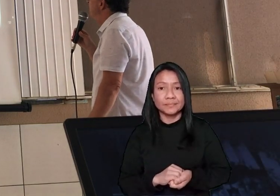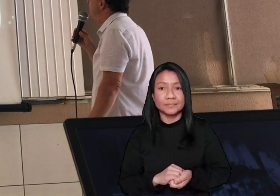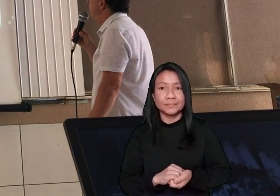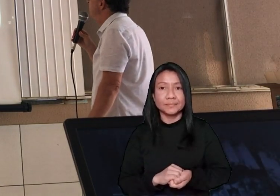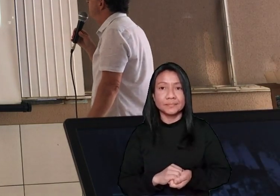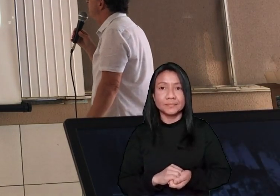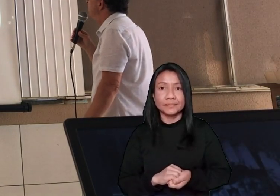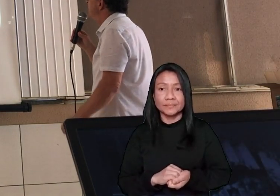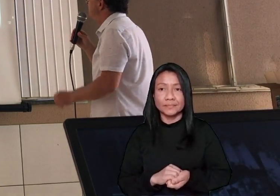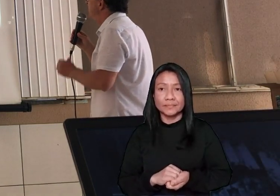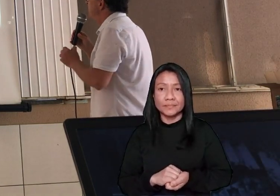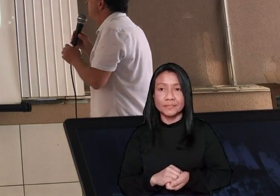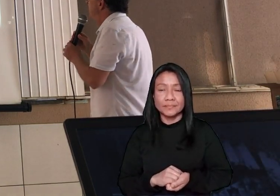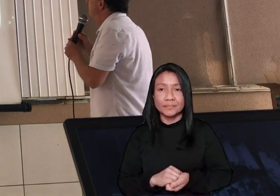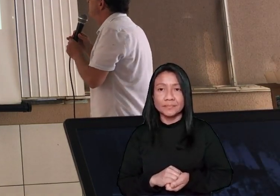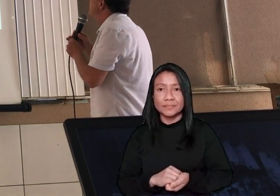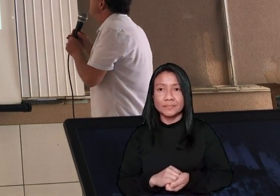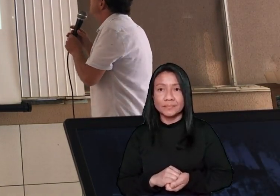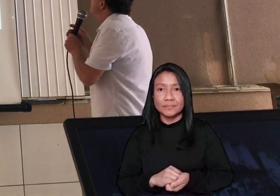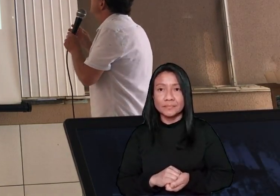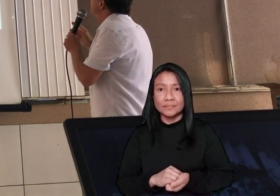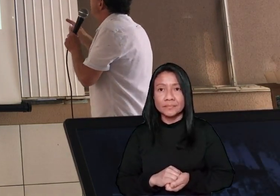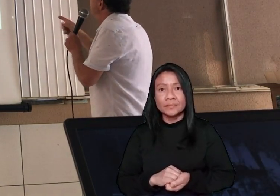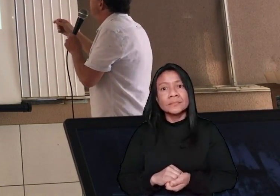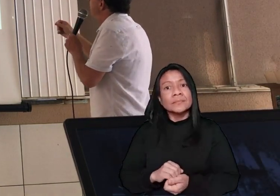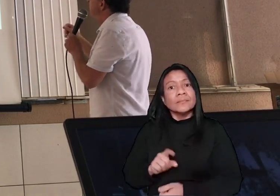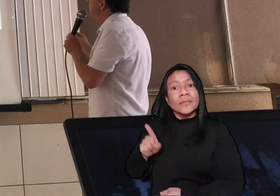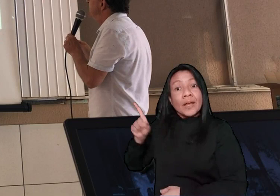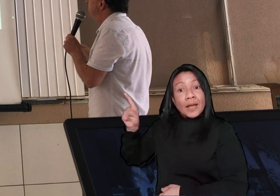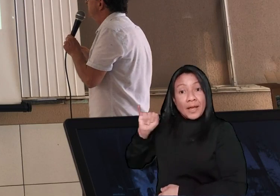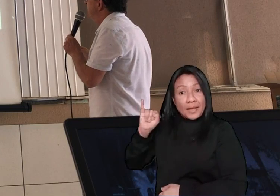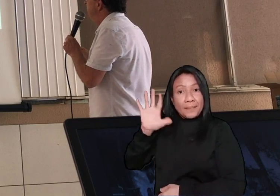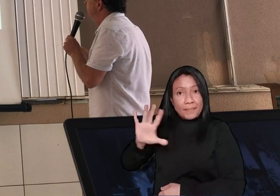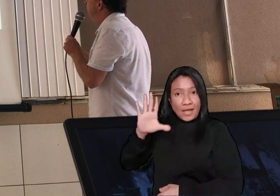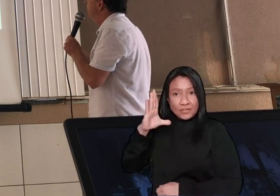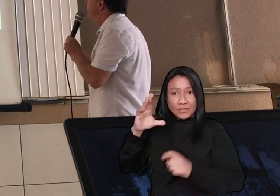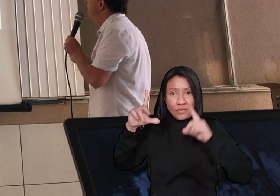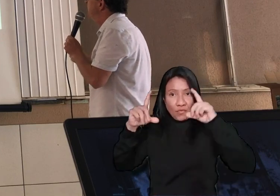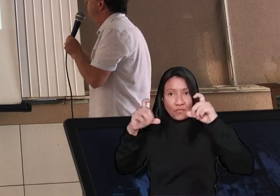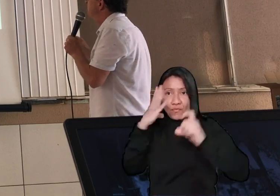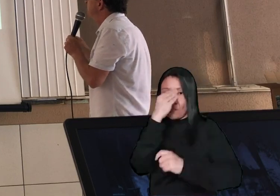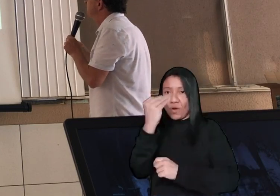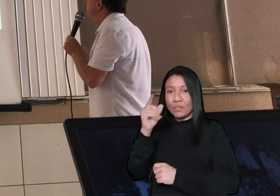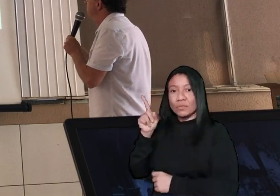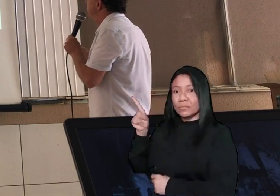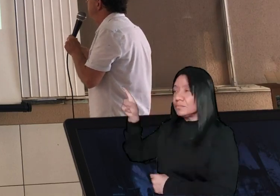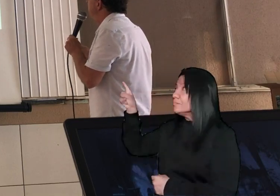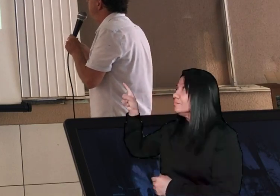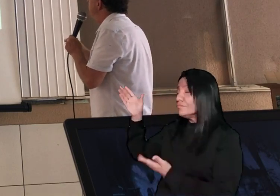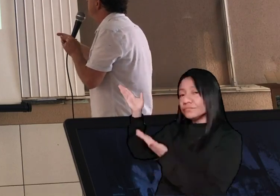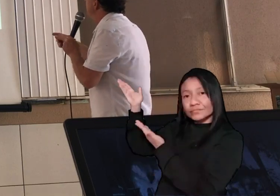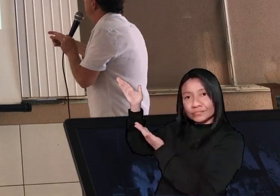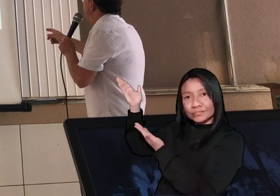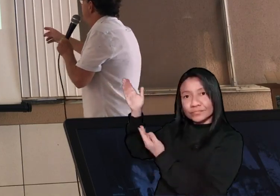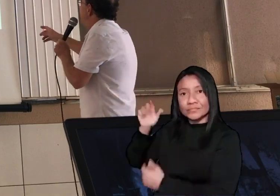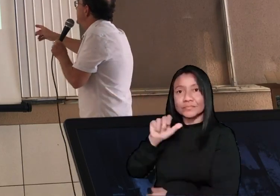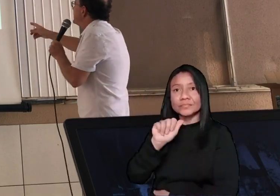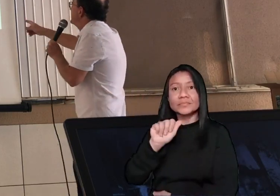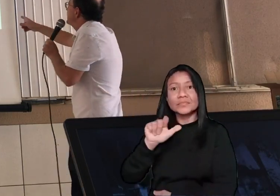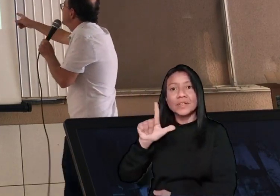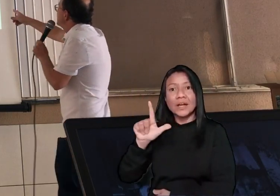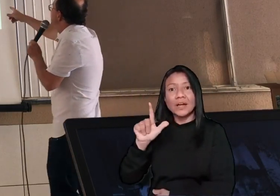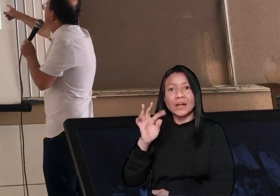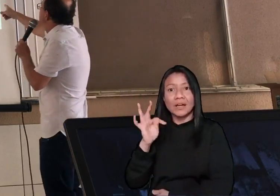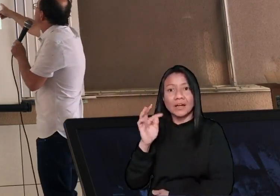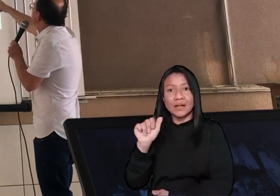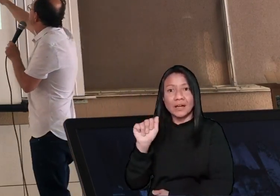Aqui é o altar, né? Aqui essa solenidade foi a coroação de Nossa Senhora. Reparem